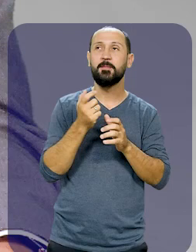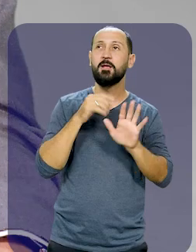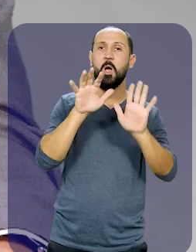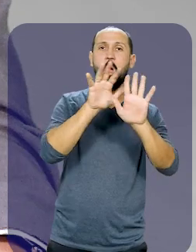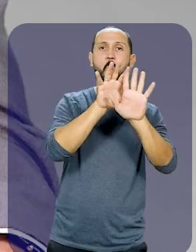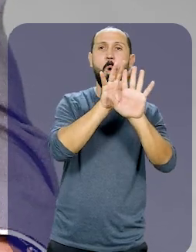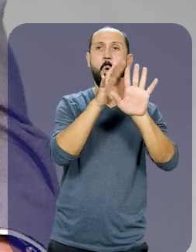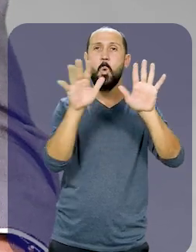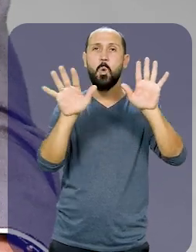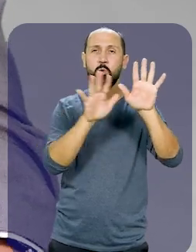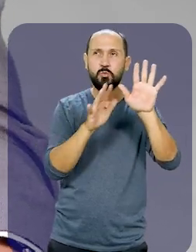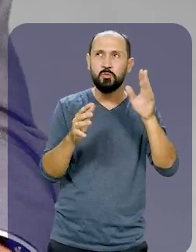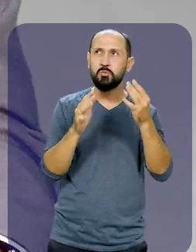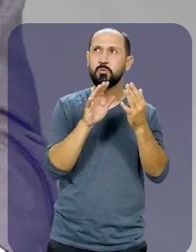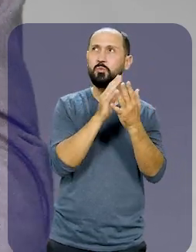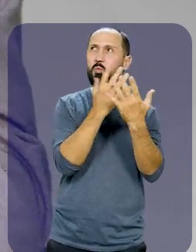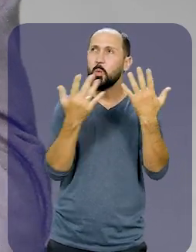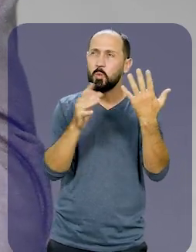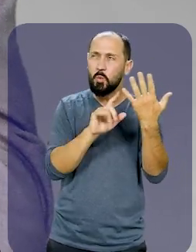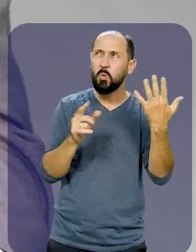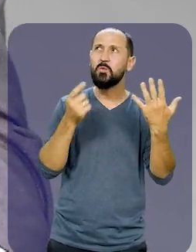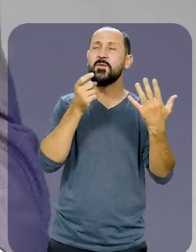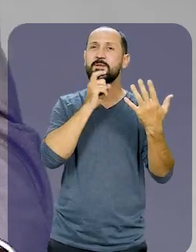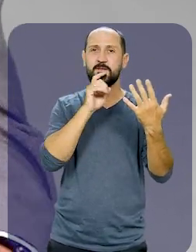Outono e inverno, desde o outono,